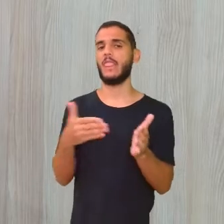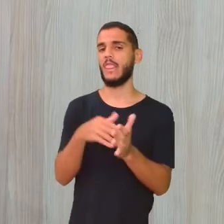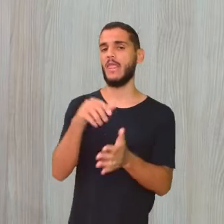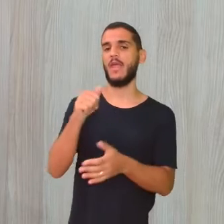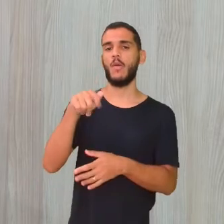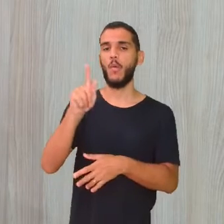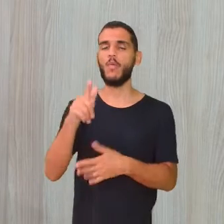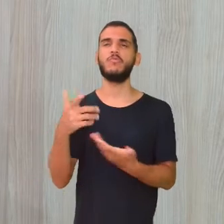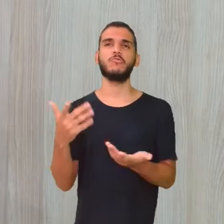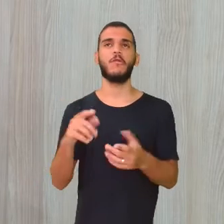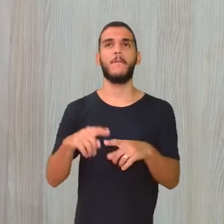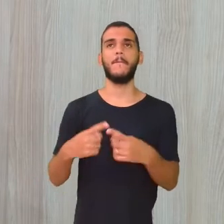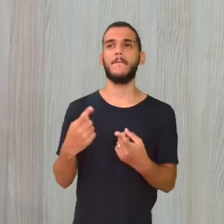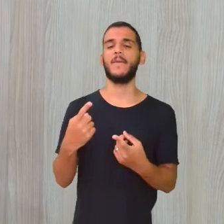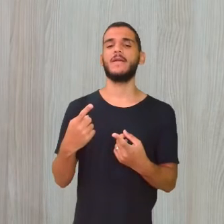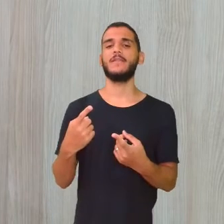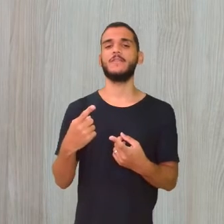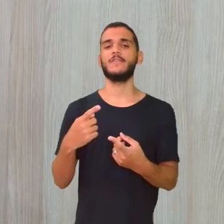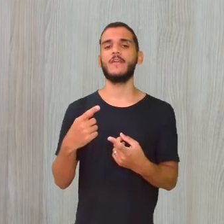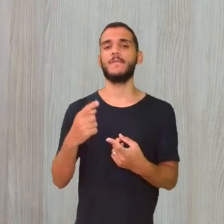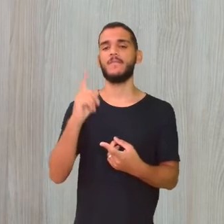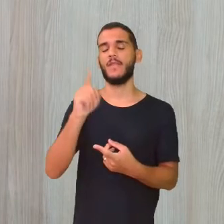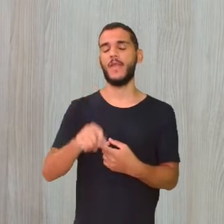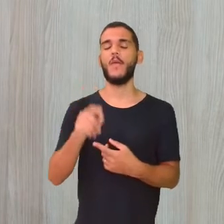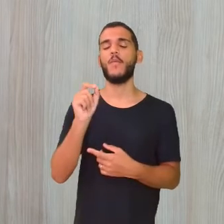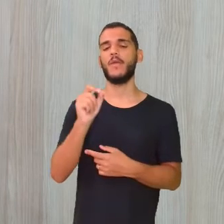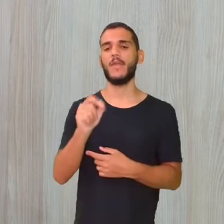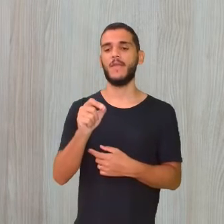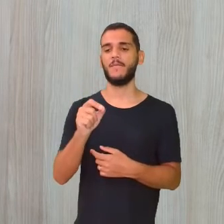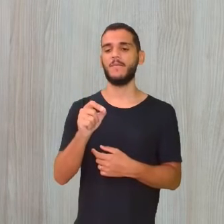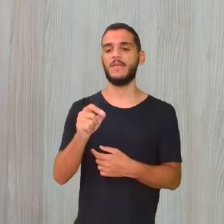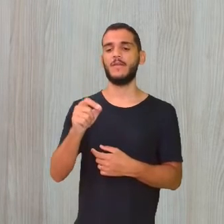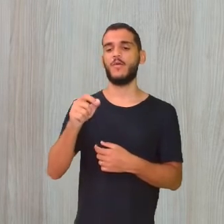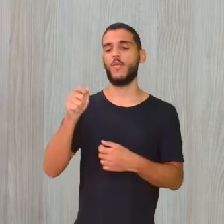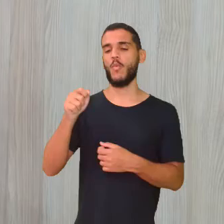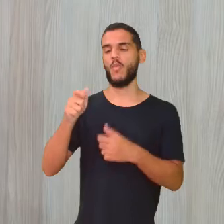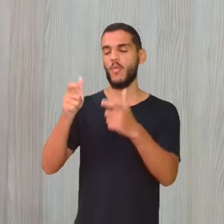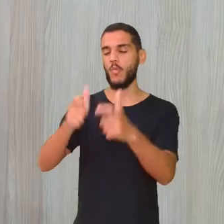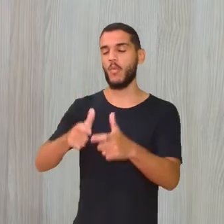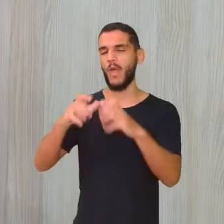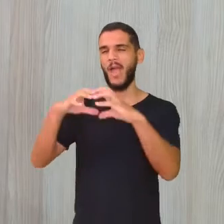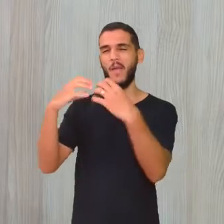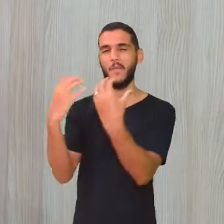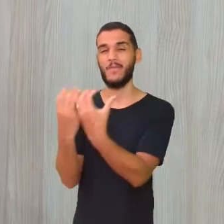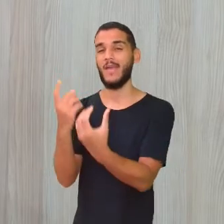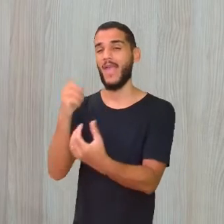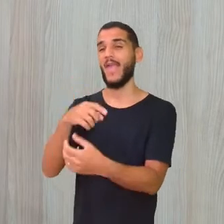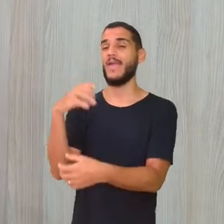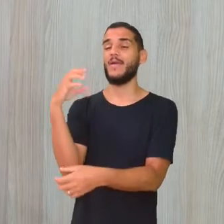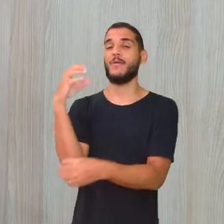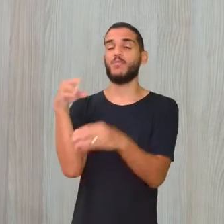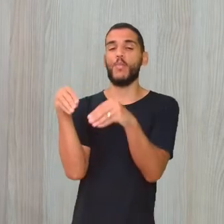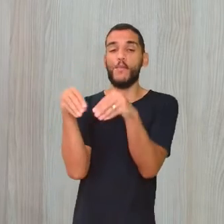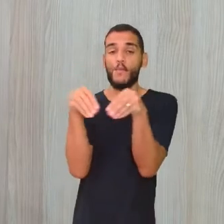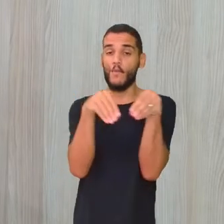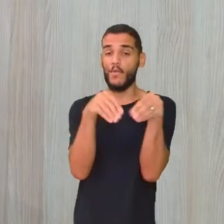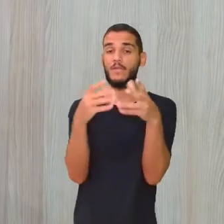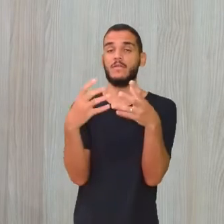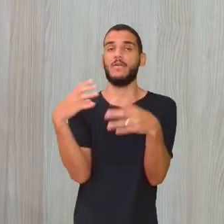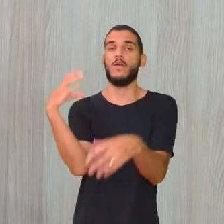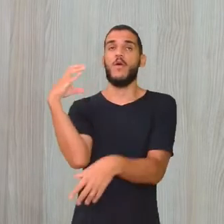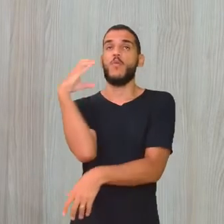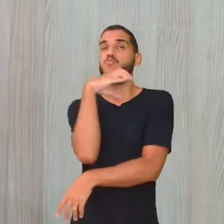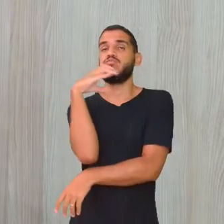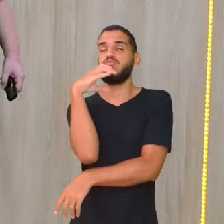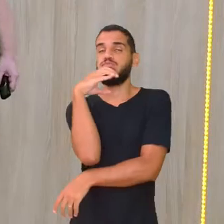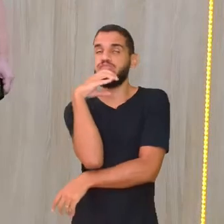depender. Exatamente, que é justamente aí tem aquela região mais desértica, uma região com um clima bem mais quente. Põe quente